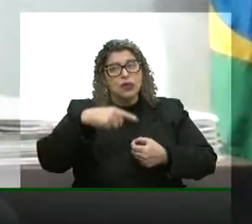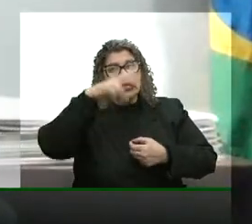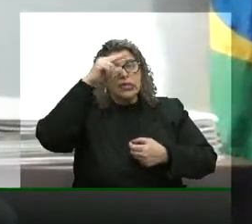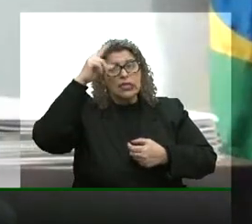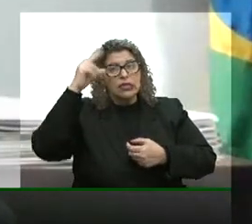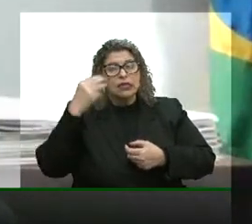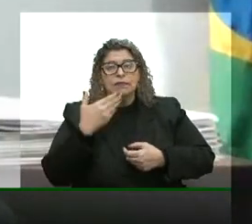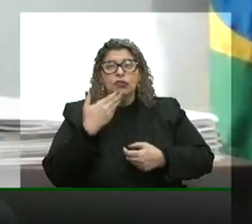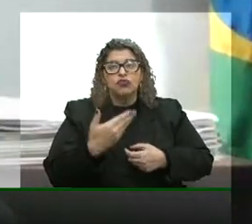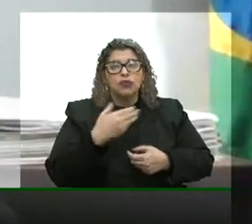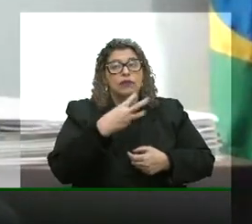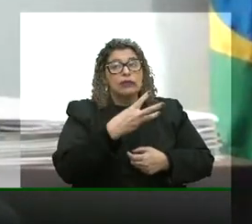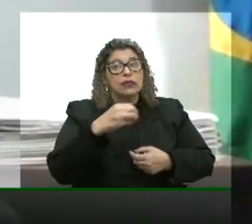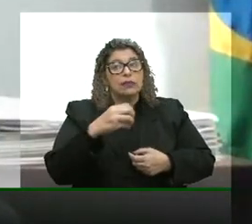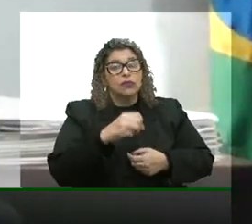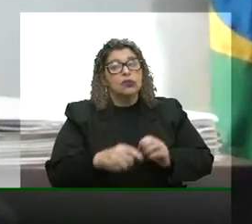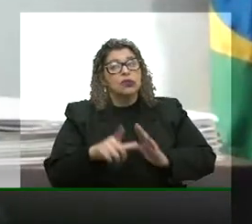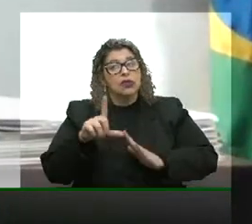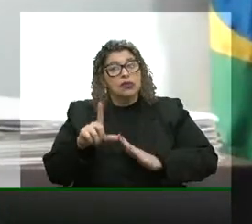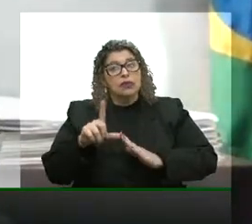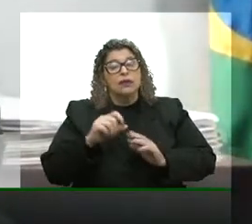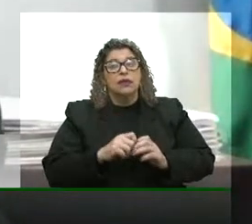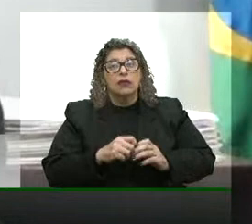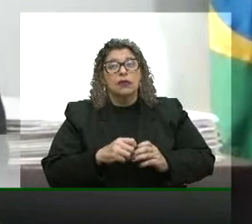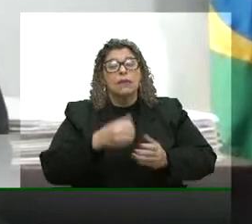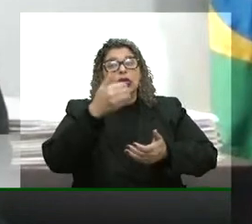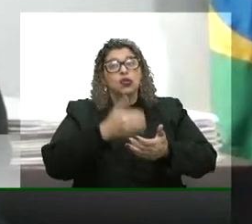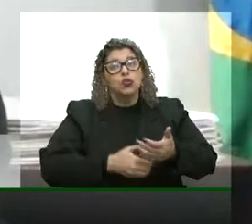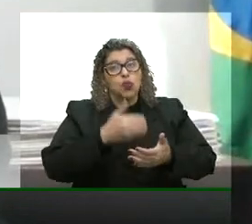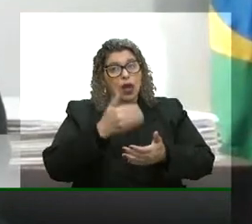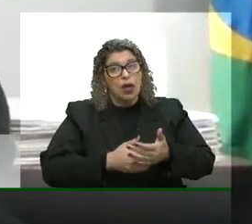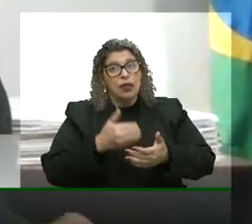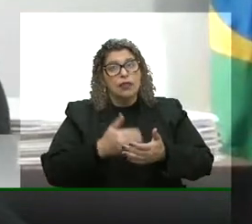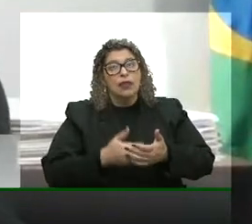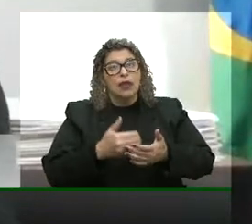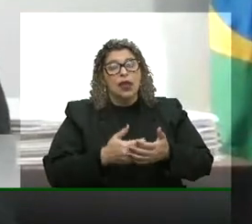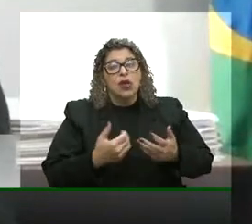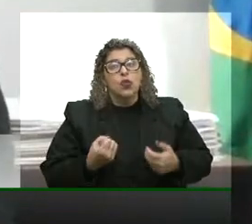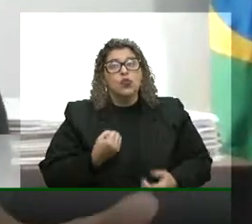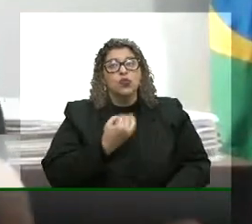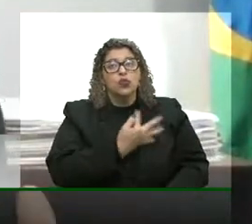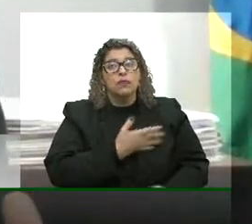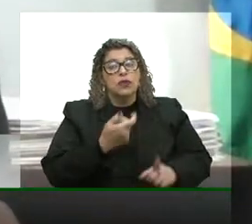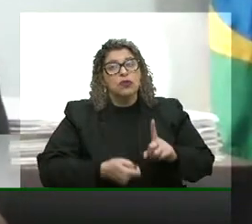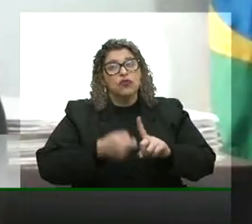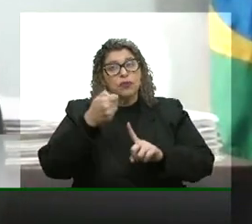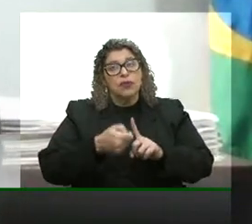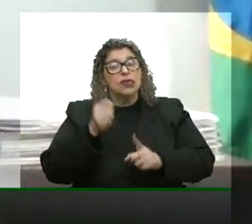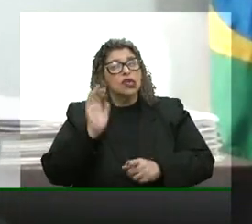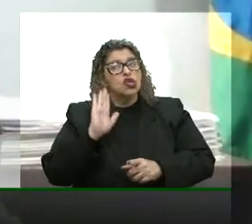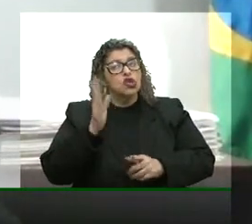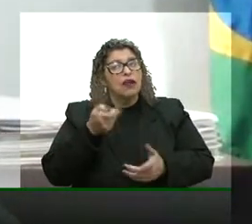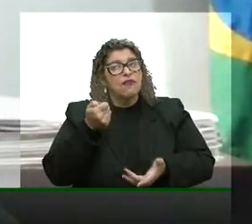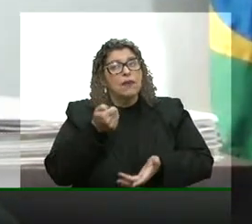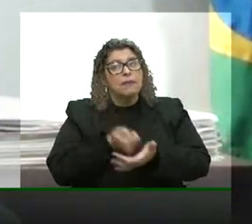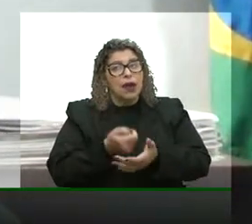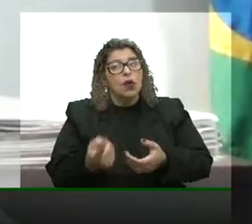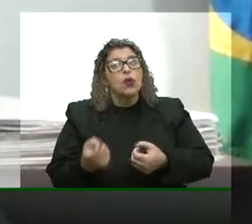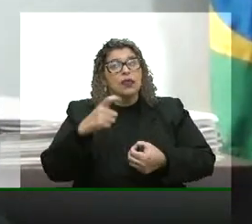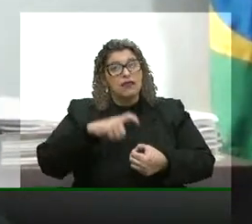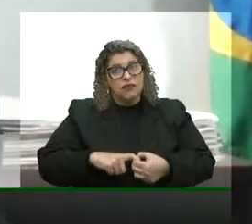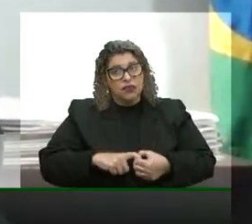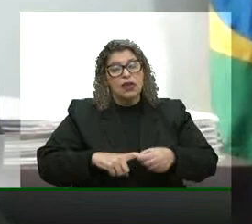pedindo, então, os 30% de antecipação para descontar posteriormente no mesmo número de meses que forem pagos para quando eles voltarem